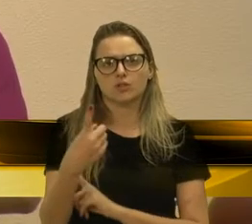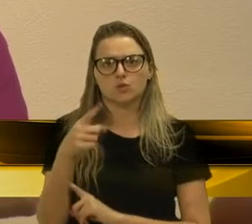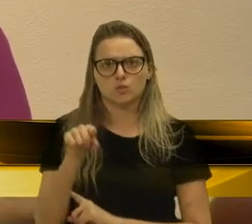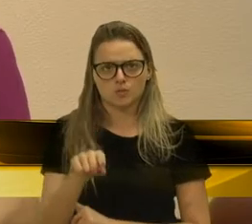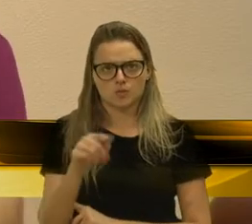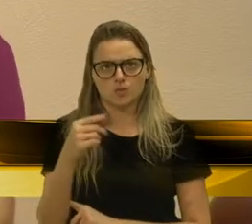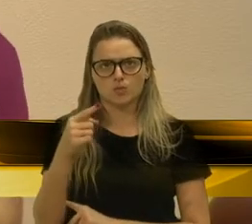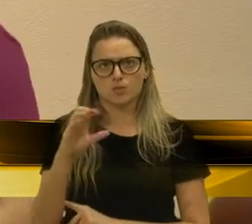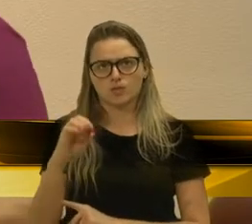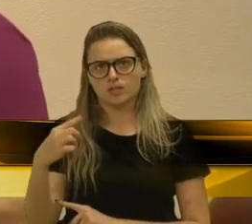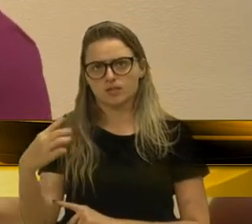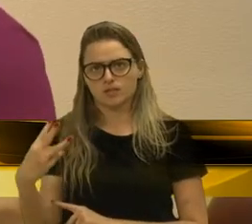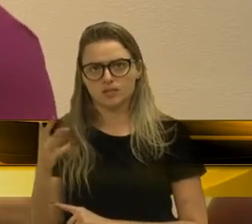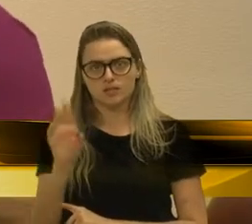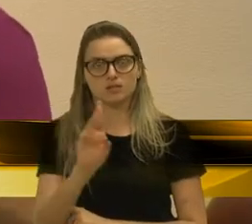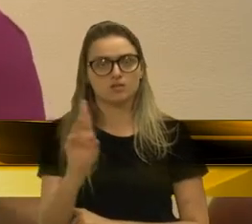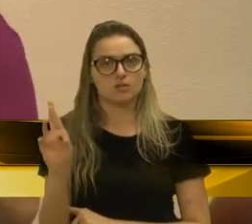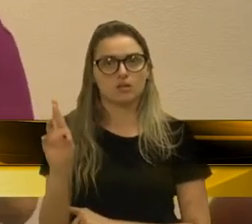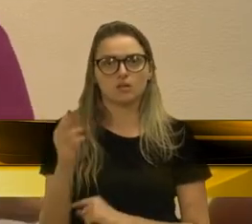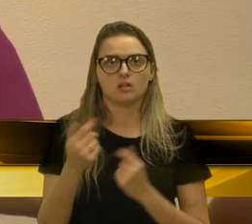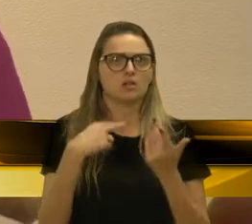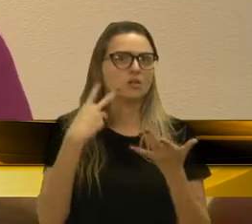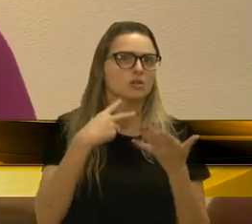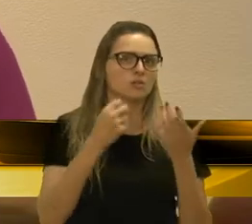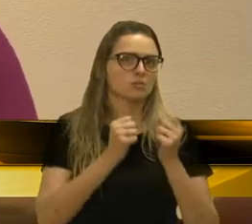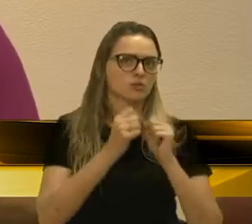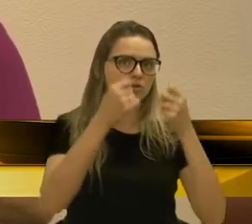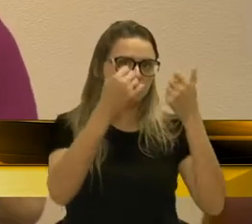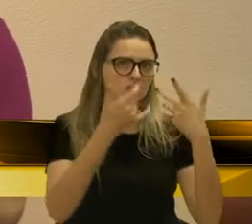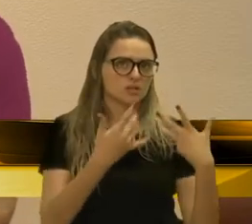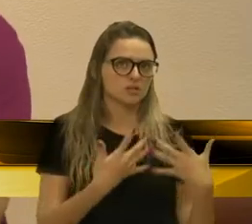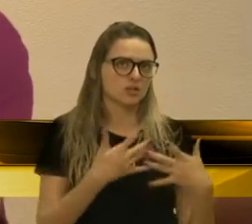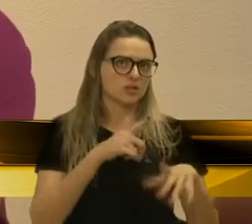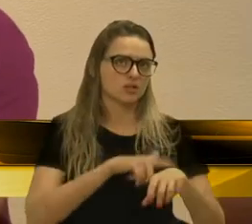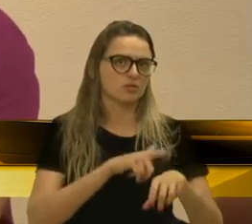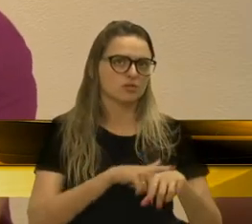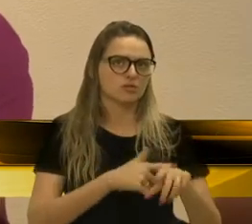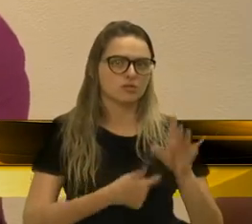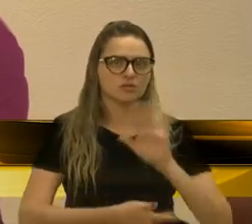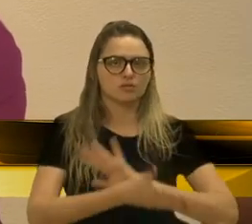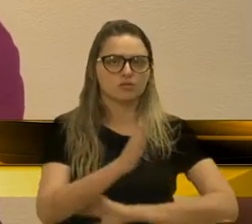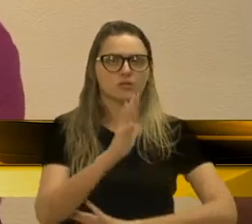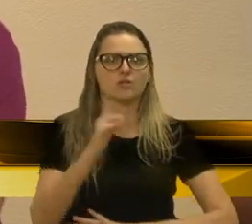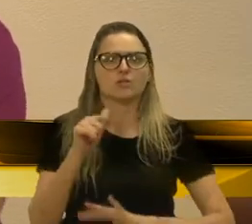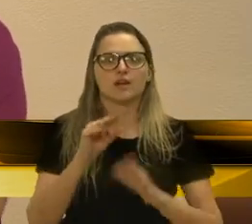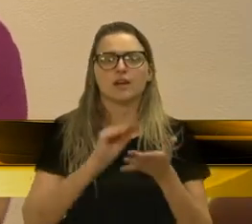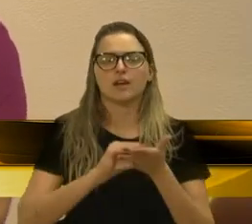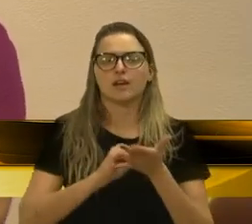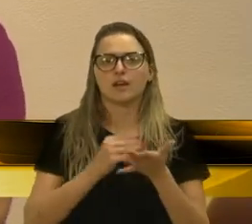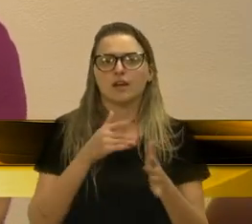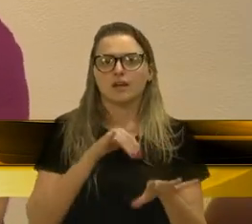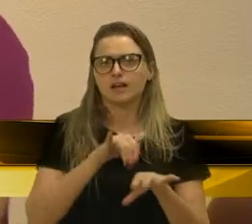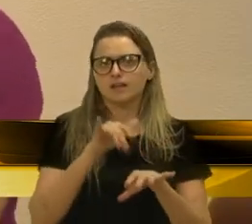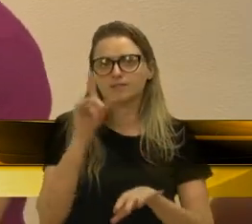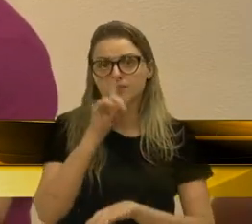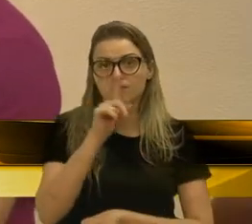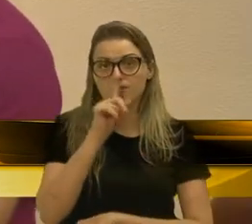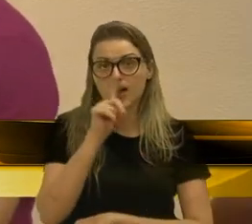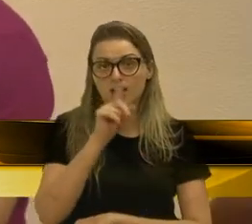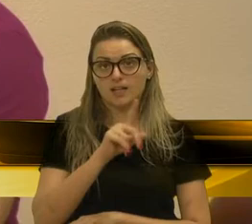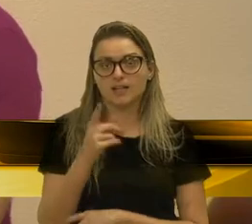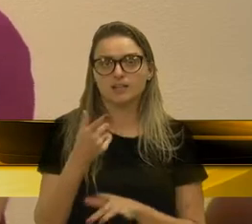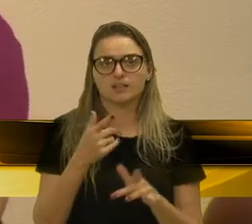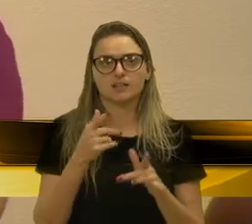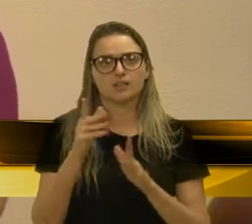R$21.003. O vereador está explicando agora, poderia ter explicado durante a viagem, quer dizer, isso é uma falha grave de comunicação do Executivo. Manda o